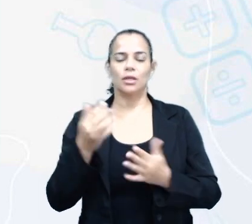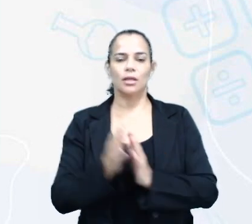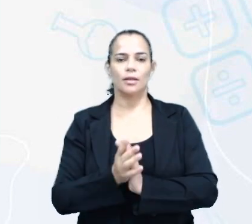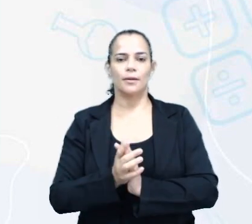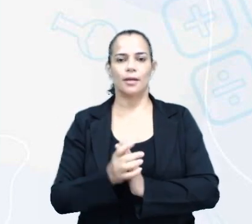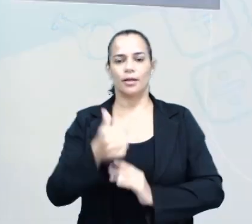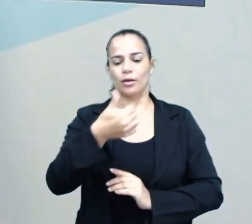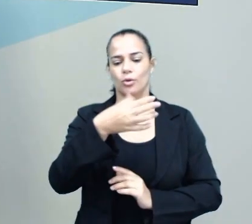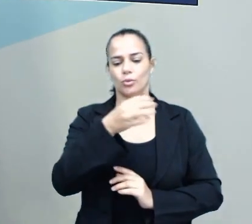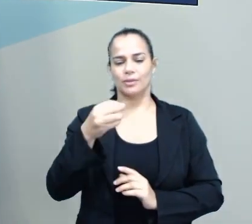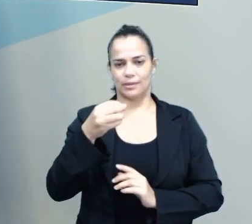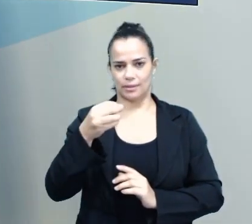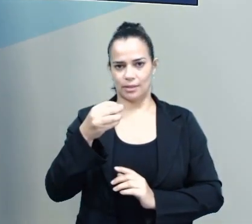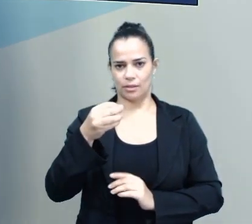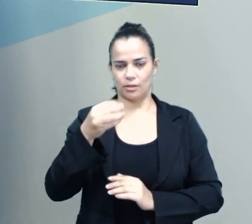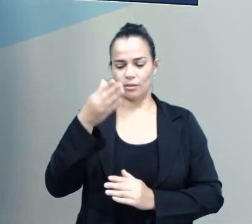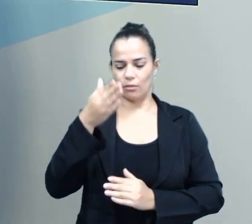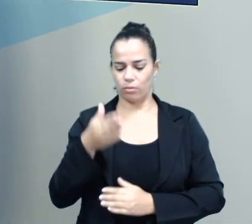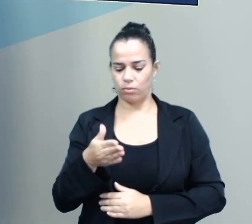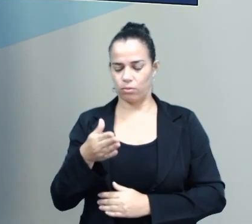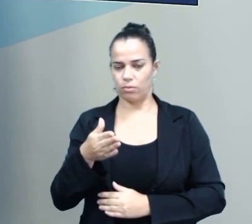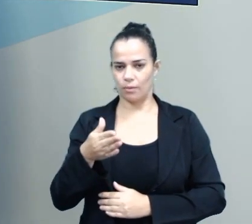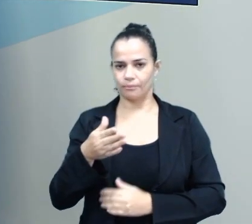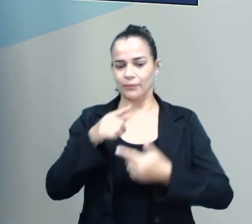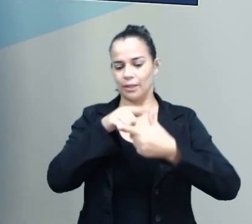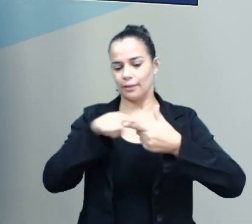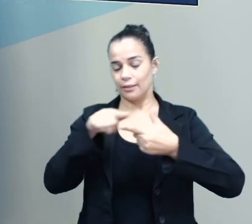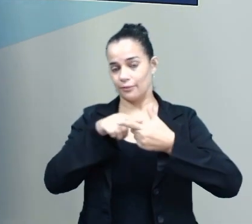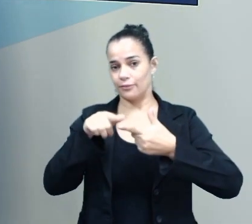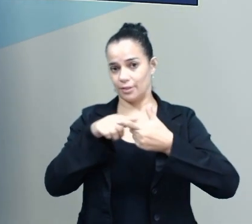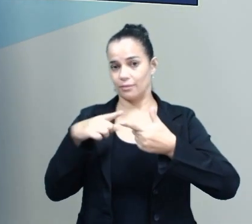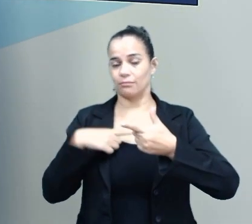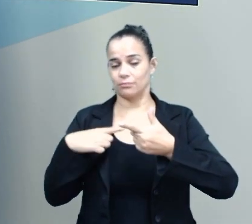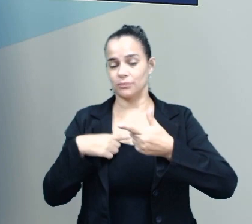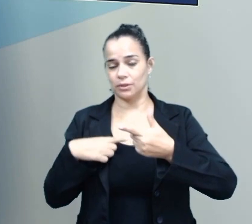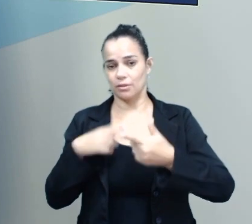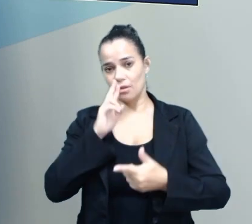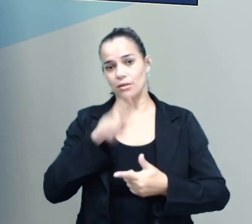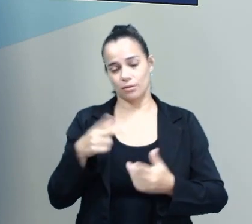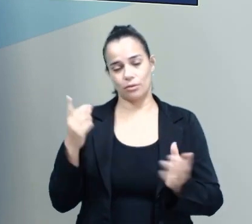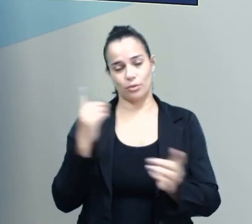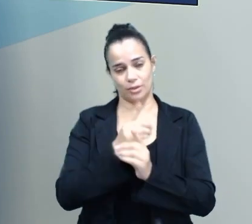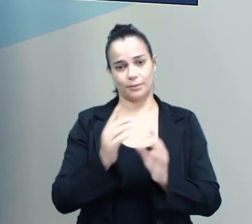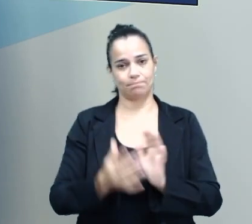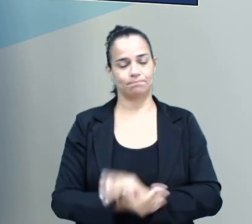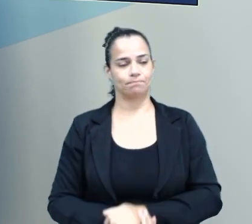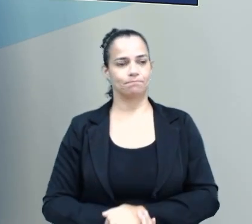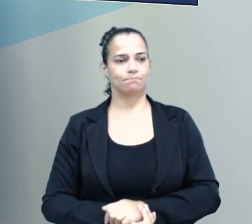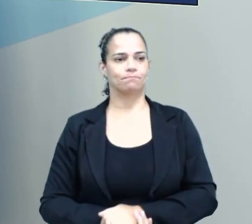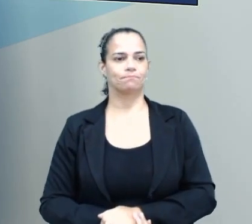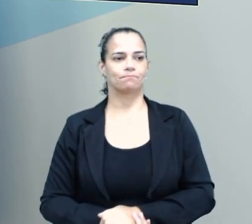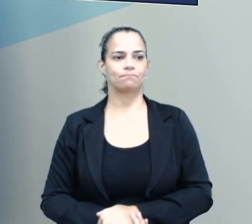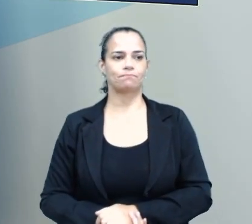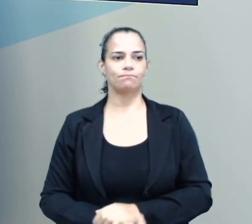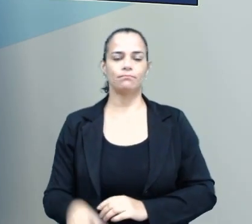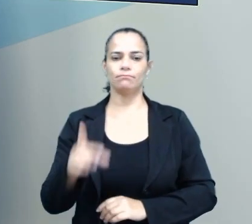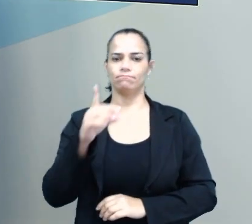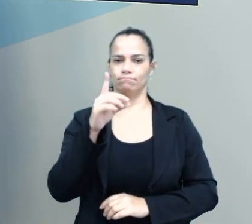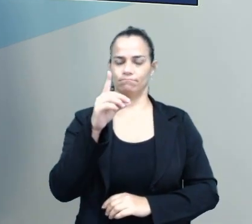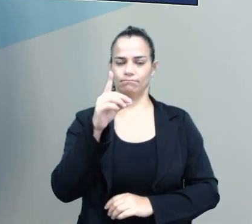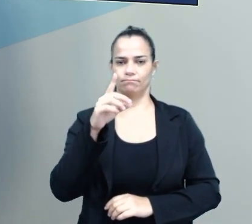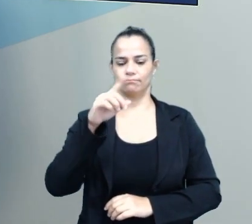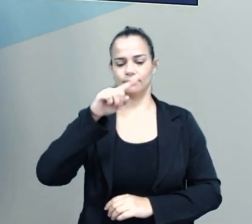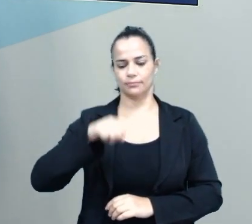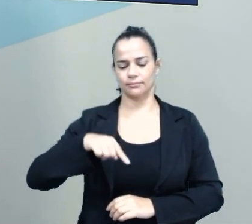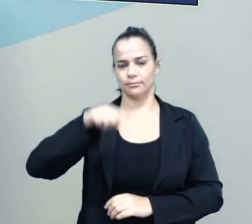consegui extrair as raízes que eu tinha daquele valor. E a letra D é uma divisão, é